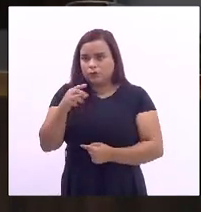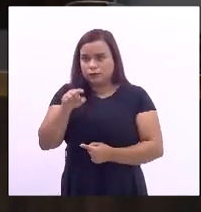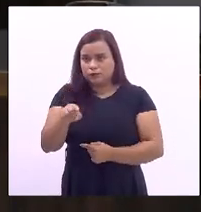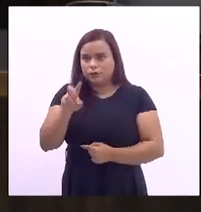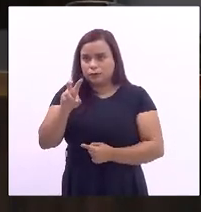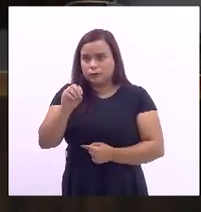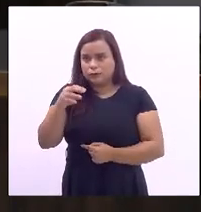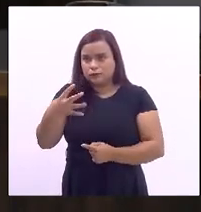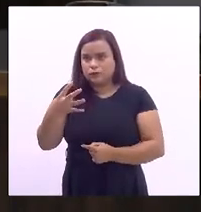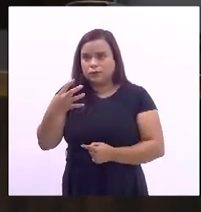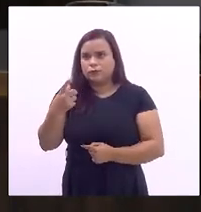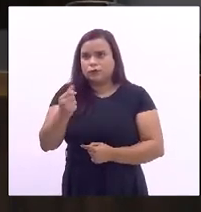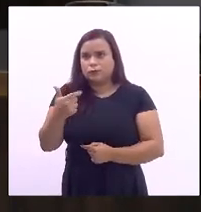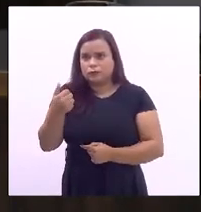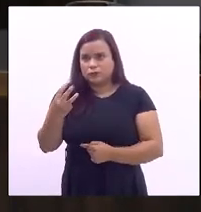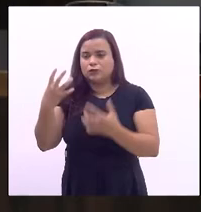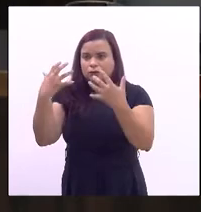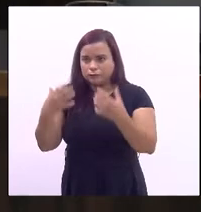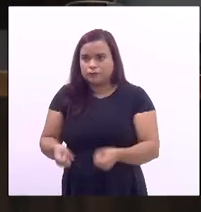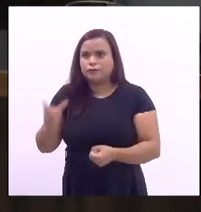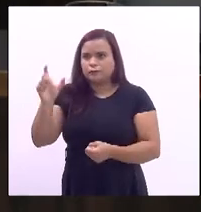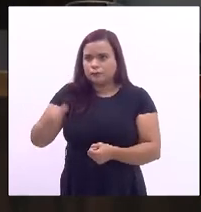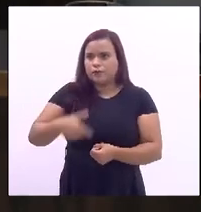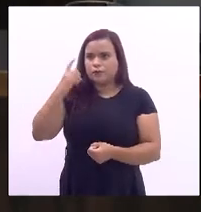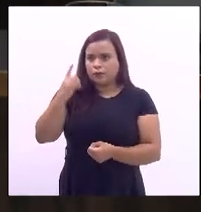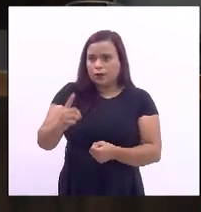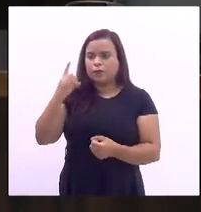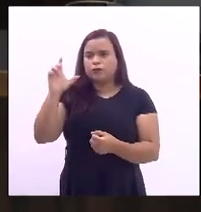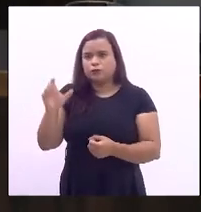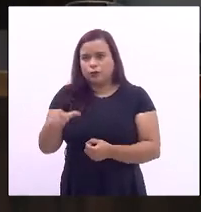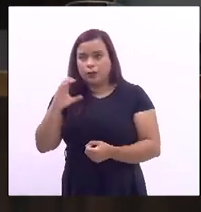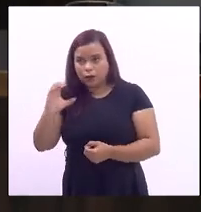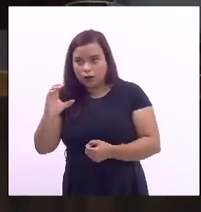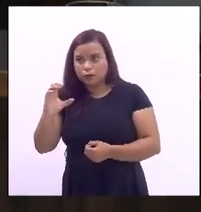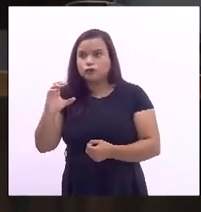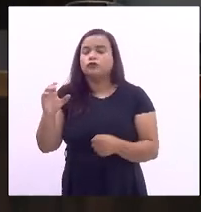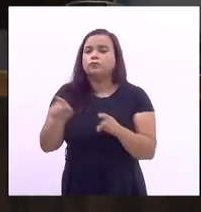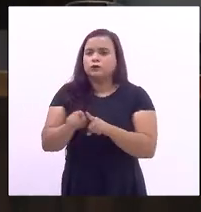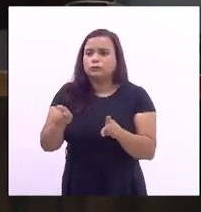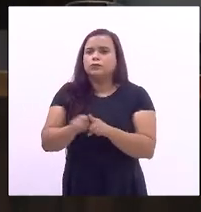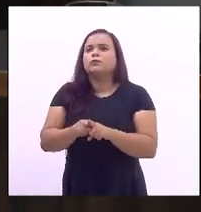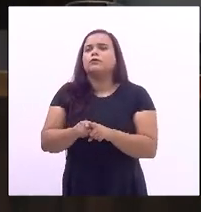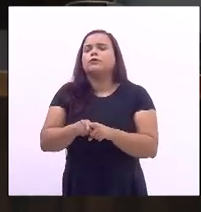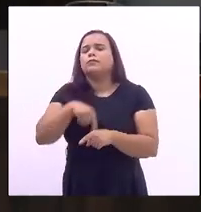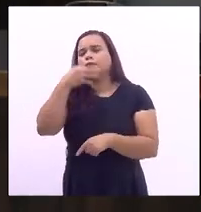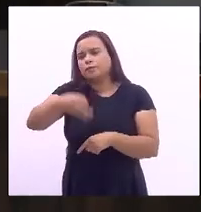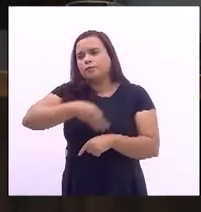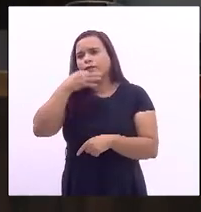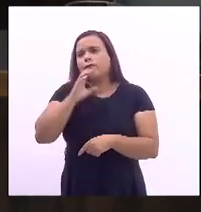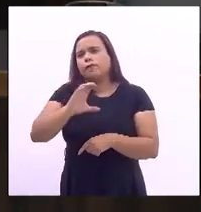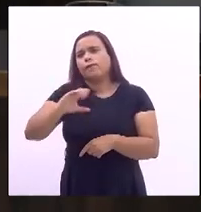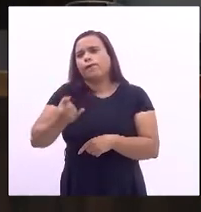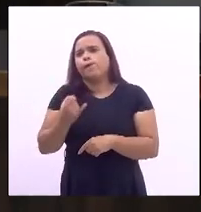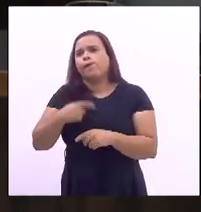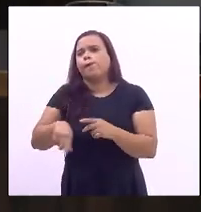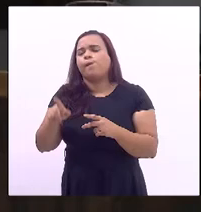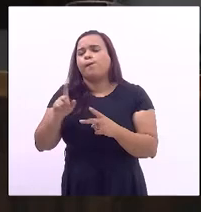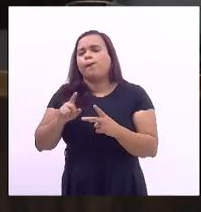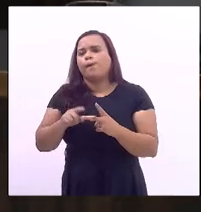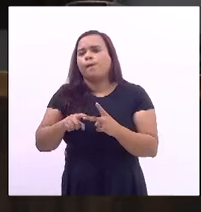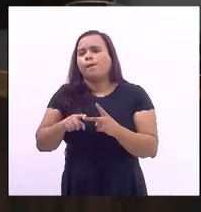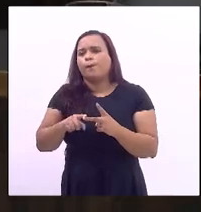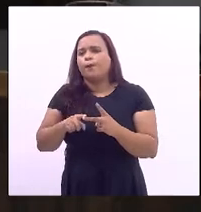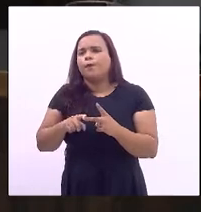aceitação de cartões de débito e crédito dá outras providências pareceres da comissão de concessão Justiça pela condicionalidade transporte favorável